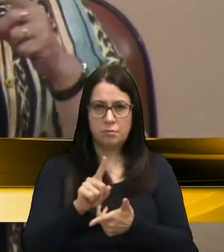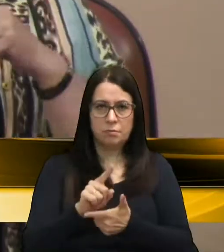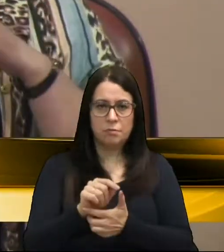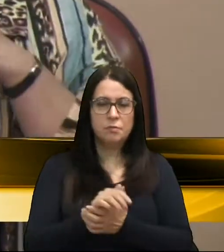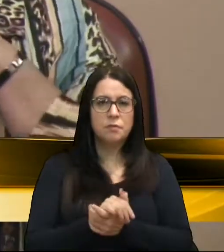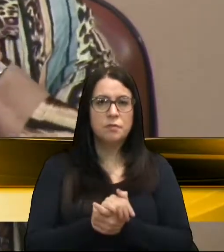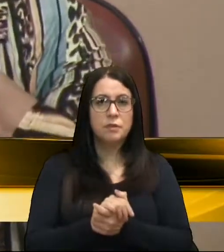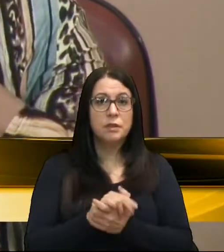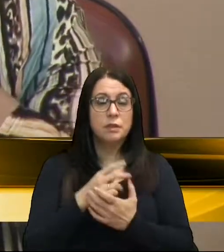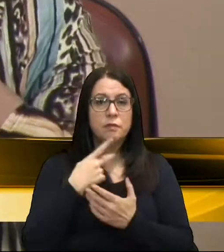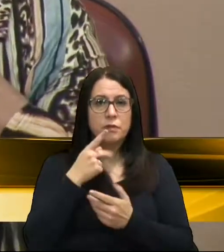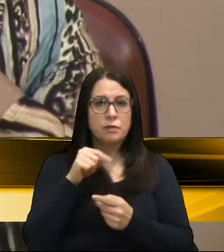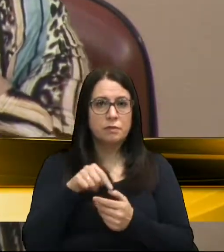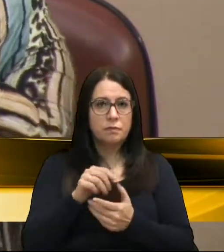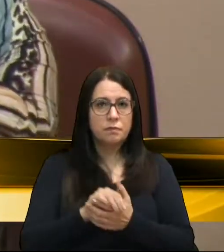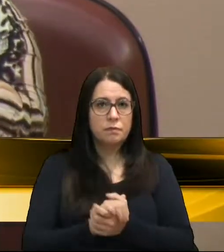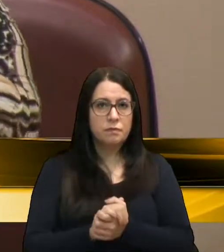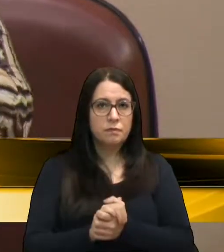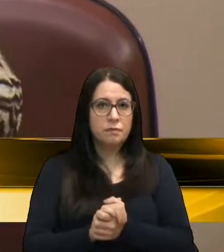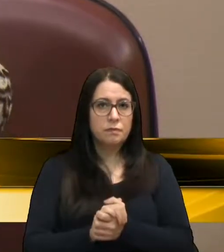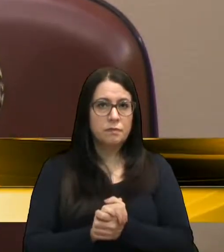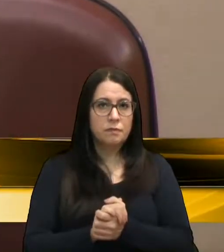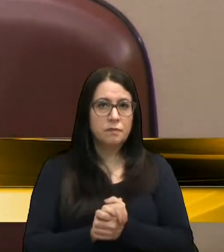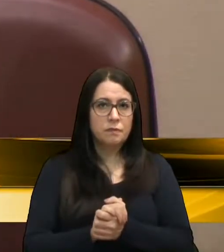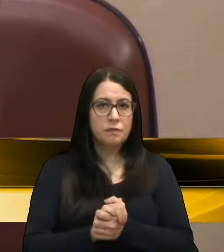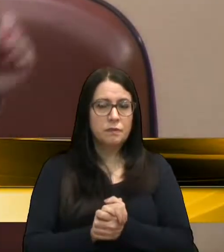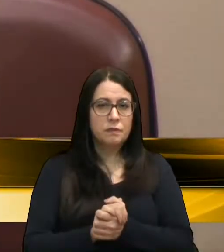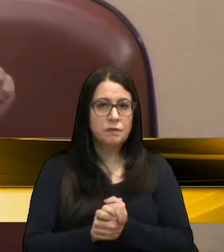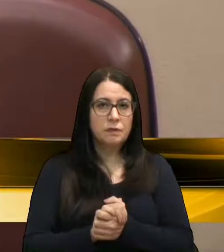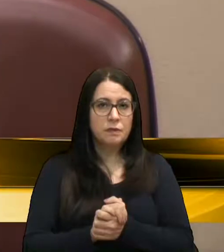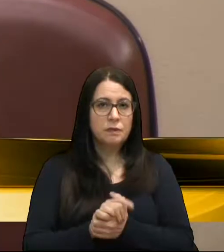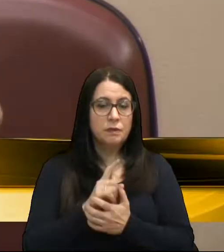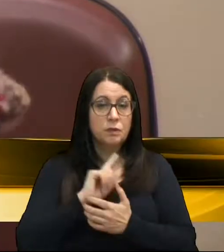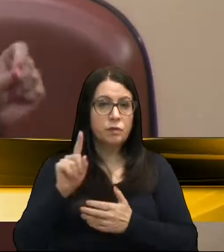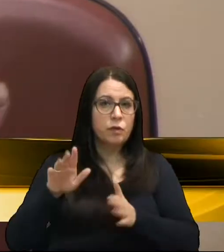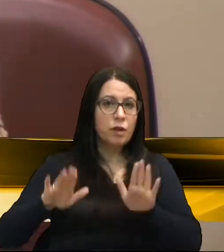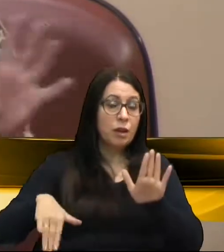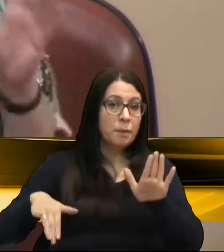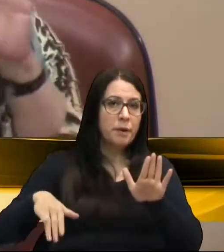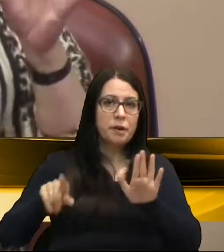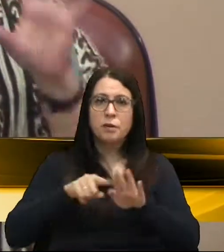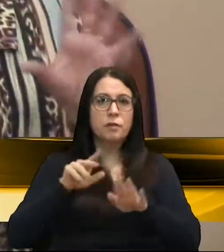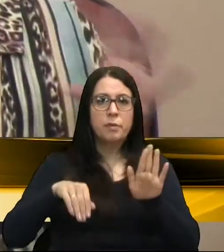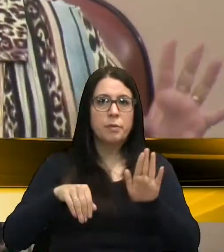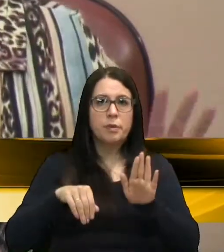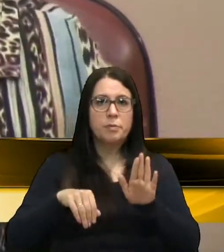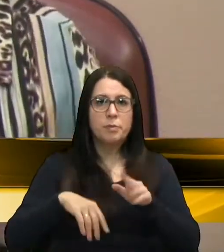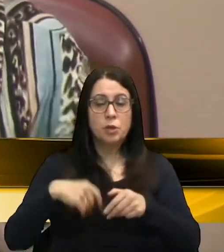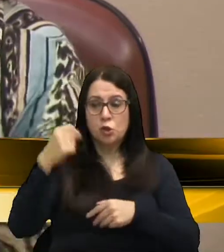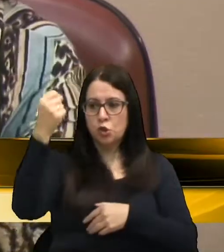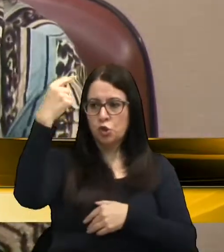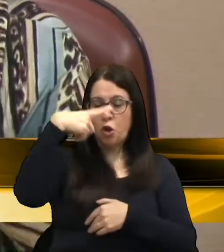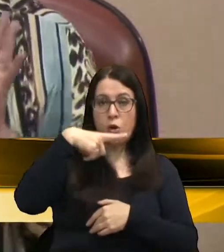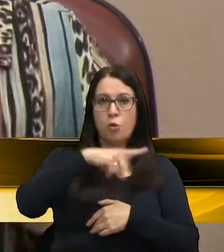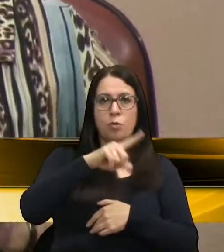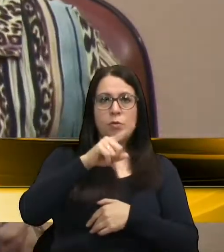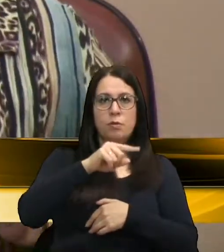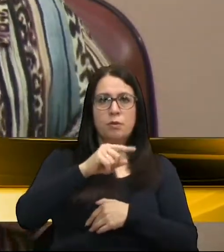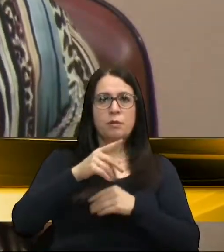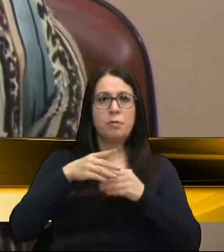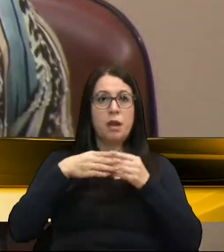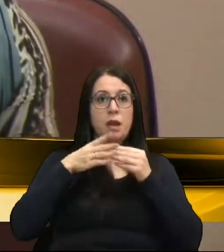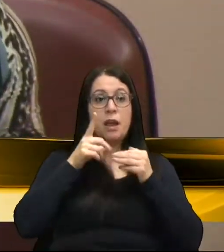Eu confesso aqui que quando eu vou à praia, eu não vou à praia para tomar sol e nem muito banho do